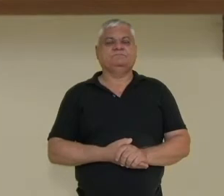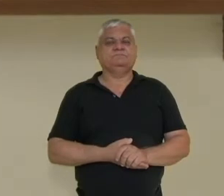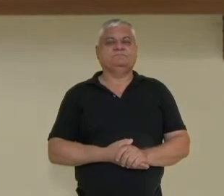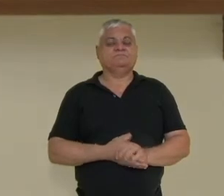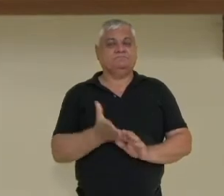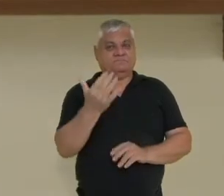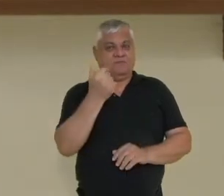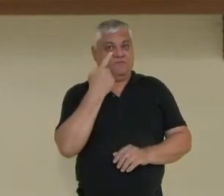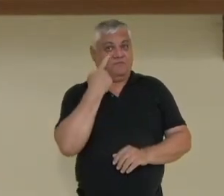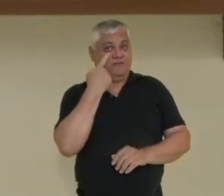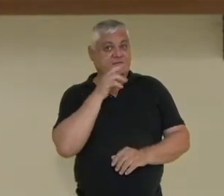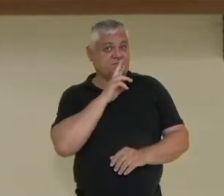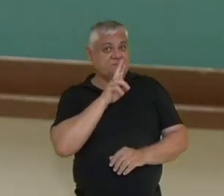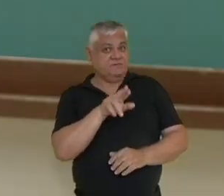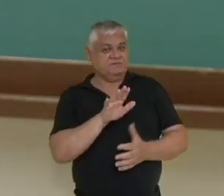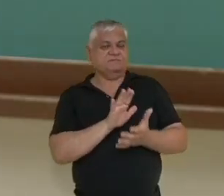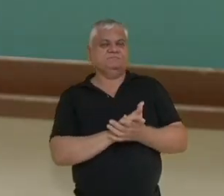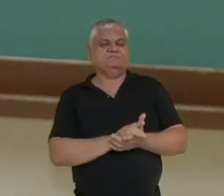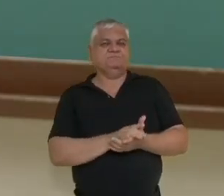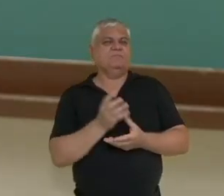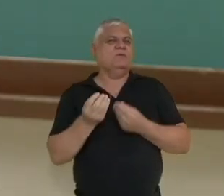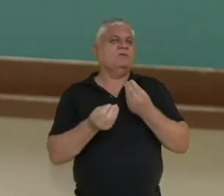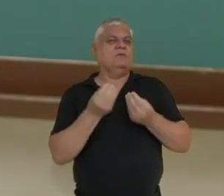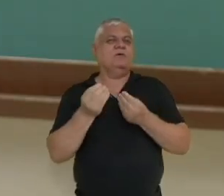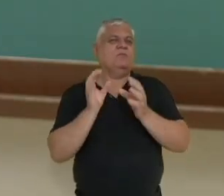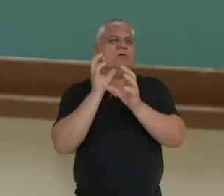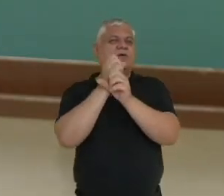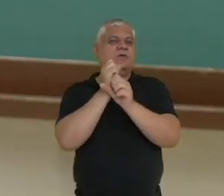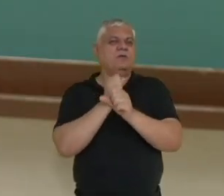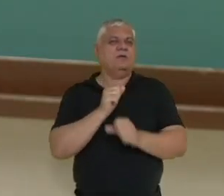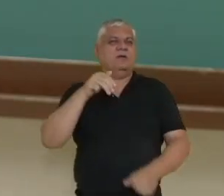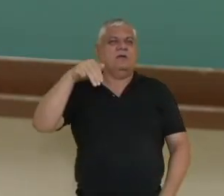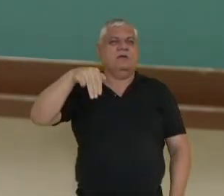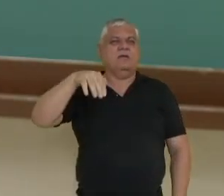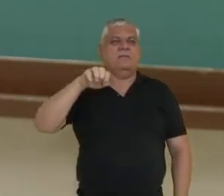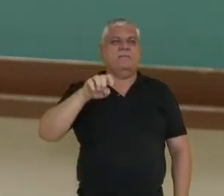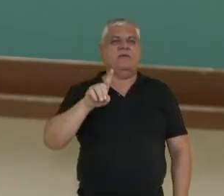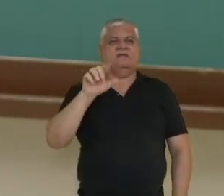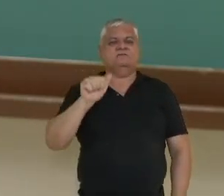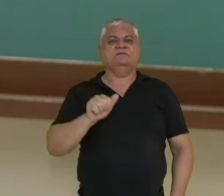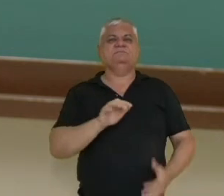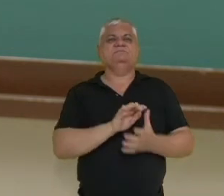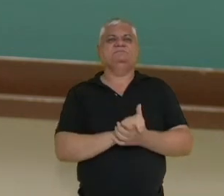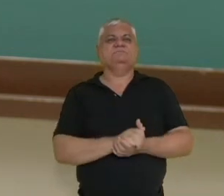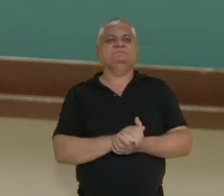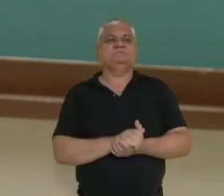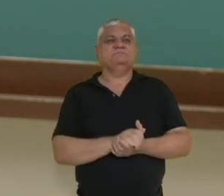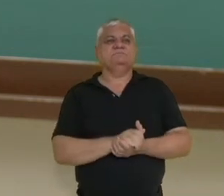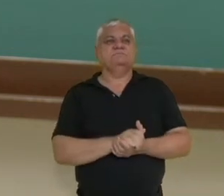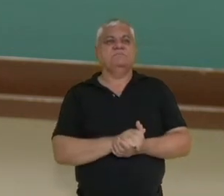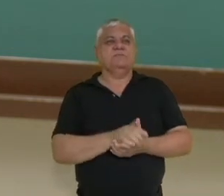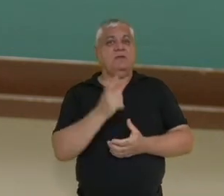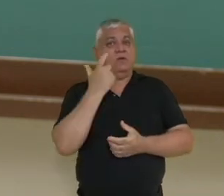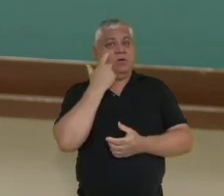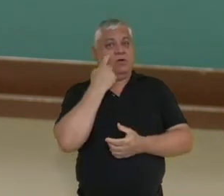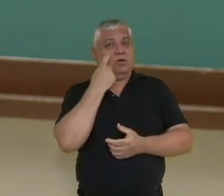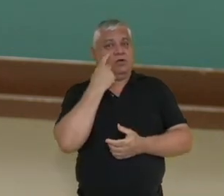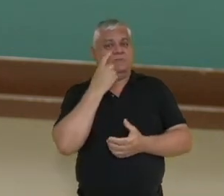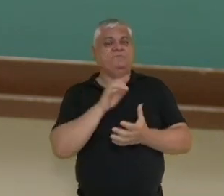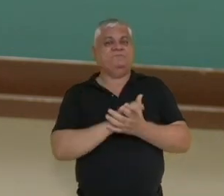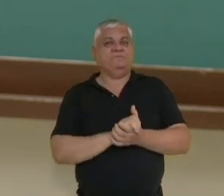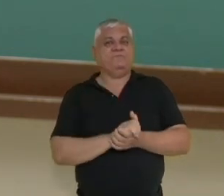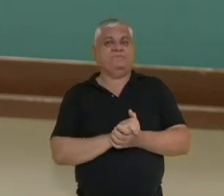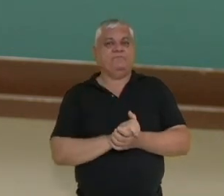Vamos lá, pessoal? Então, vamos calcular a média do praticando 2, tá? Olha só,